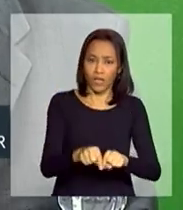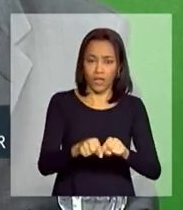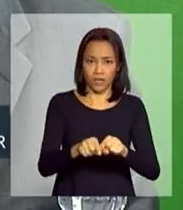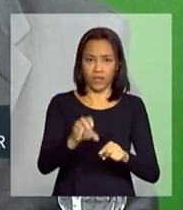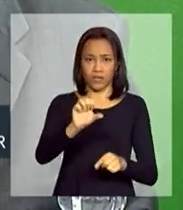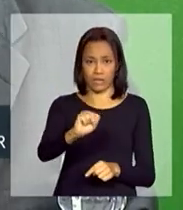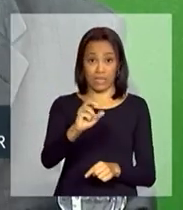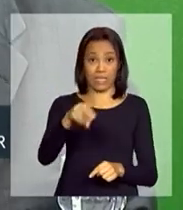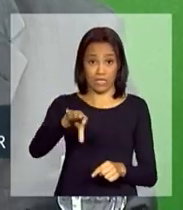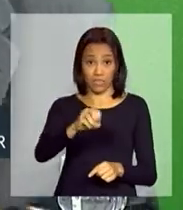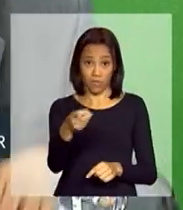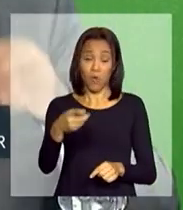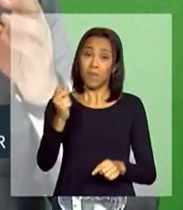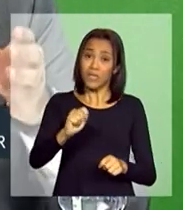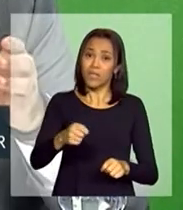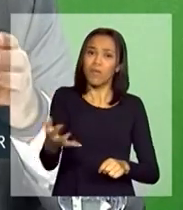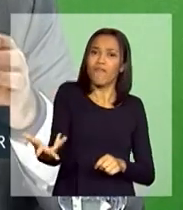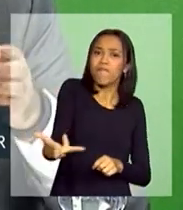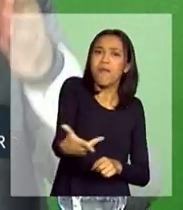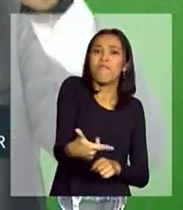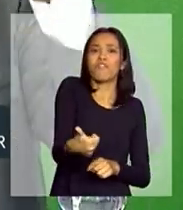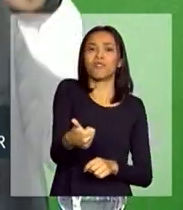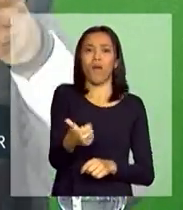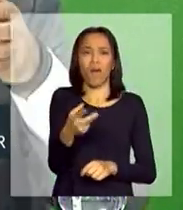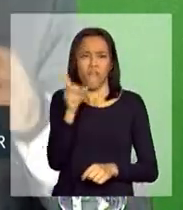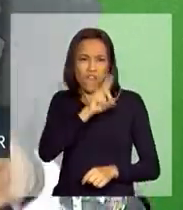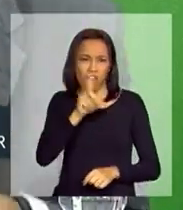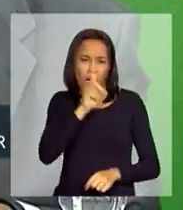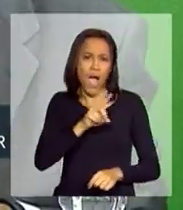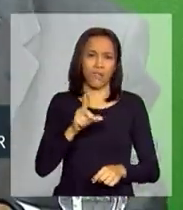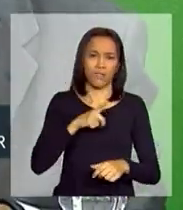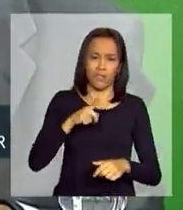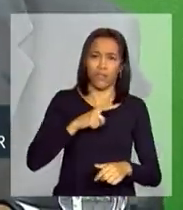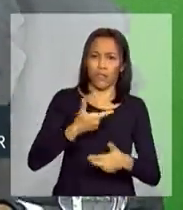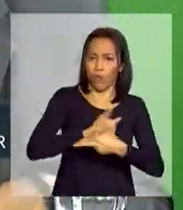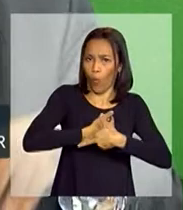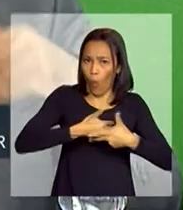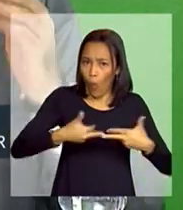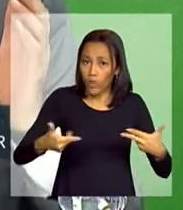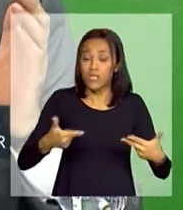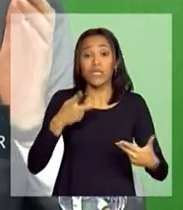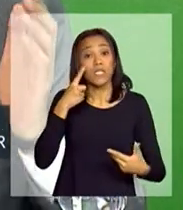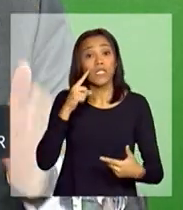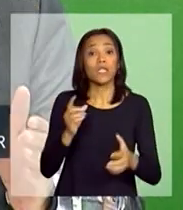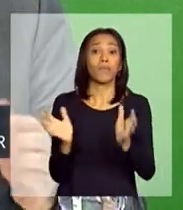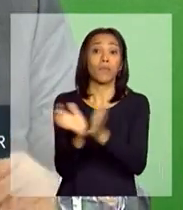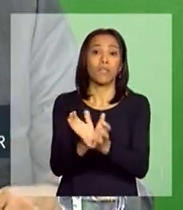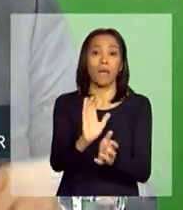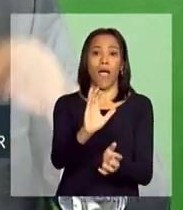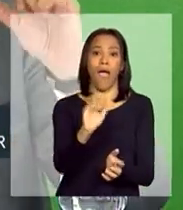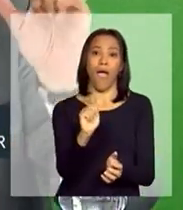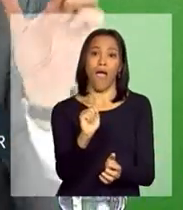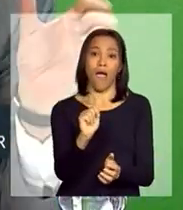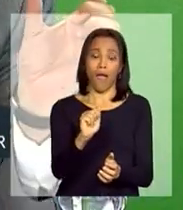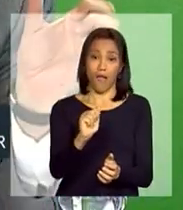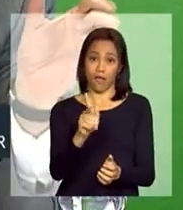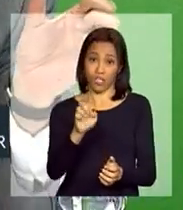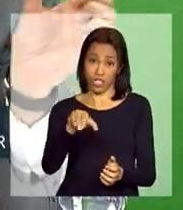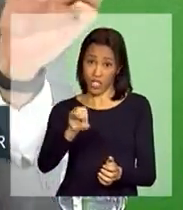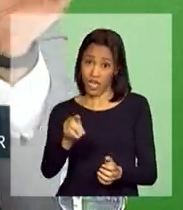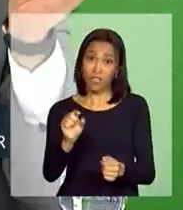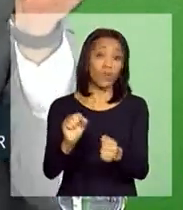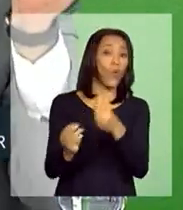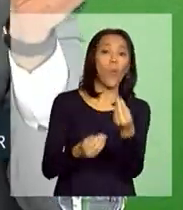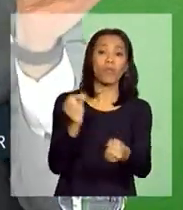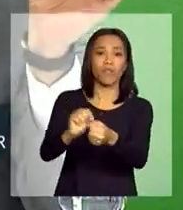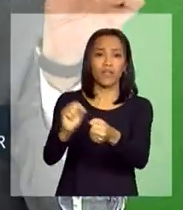nós temos que aperfeiçoá-la nós temos que verificar as sanções que são aplicadas pelas agências das ações de código consumidor é ver